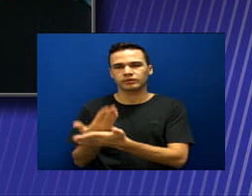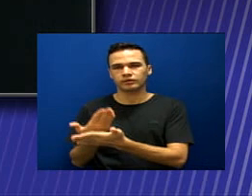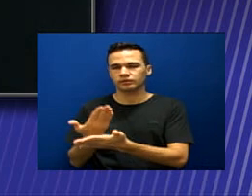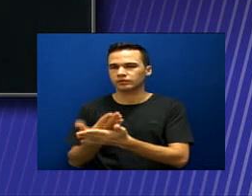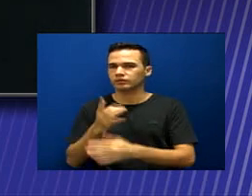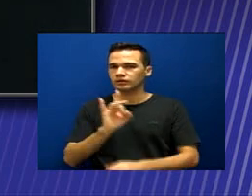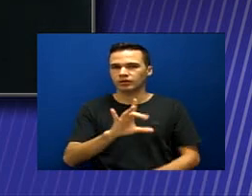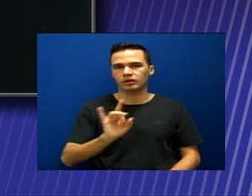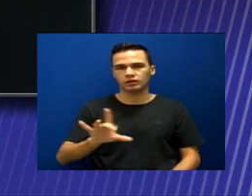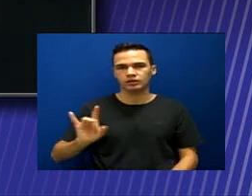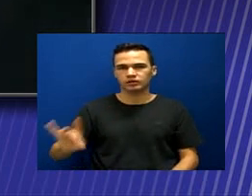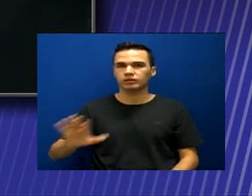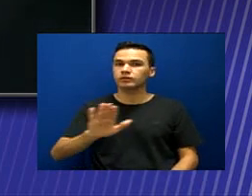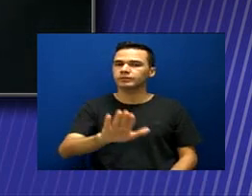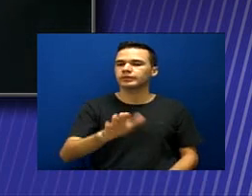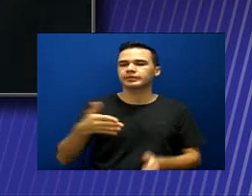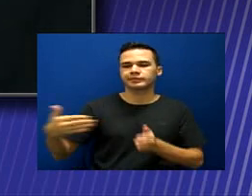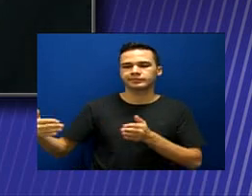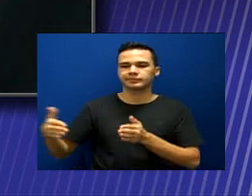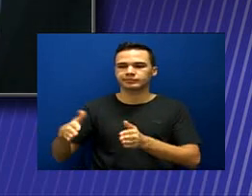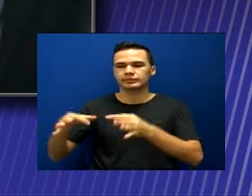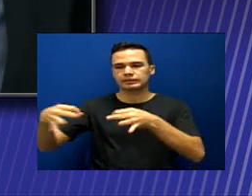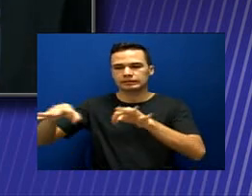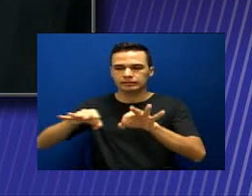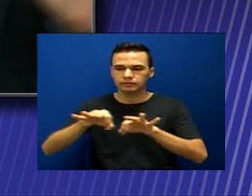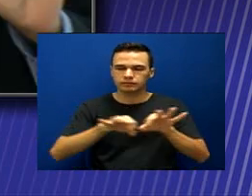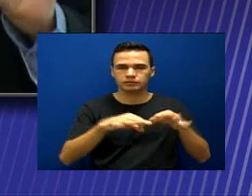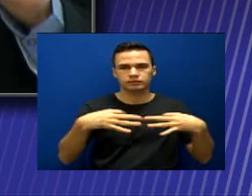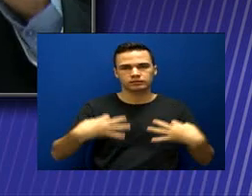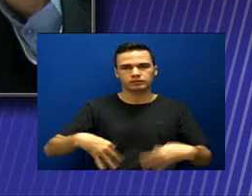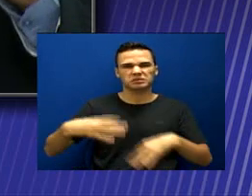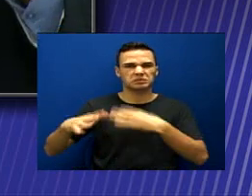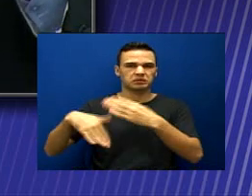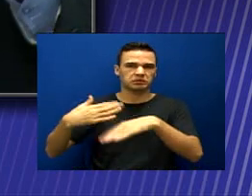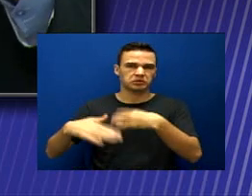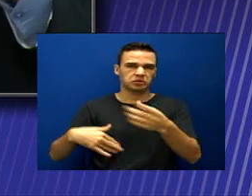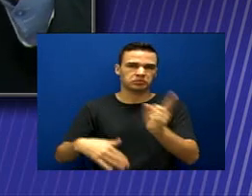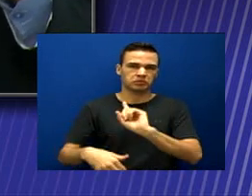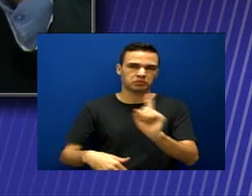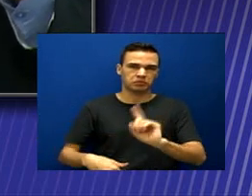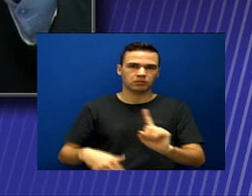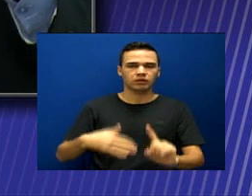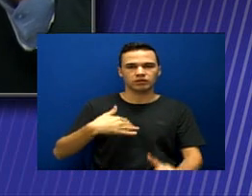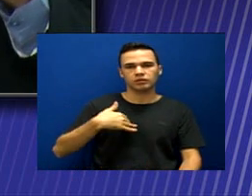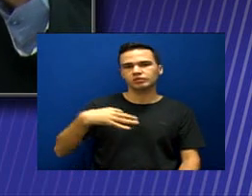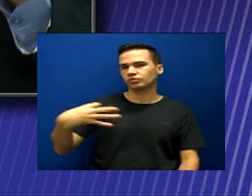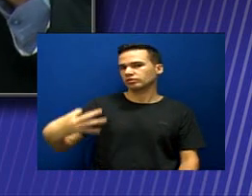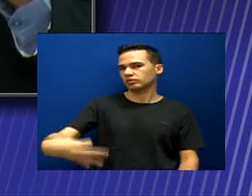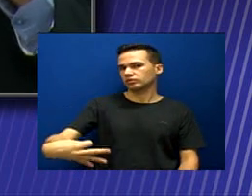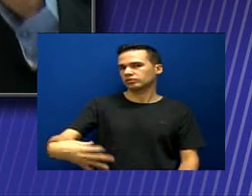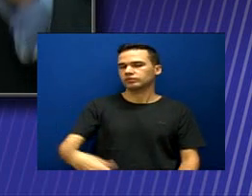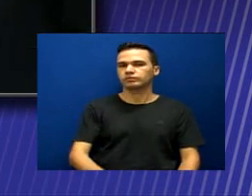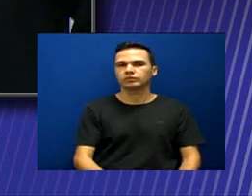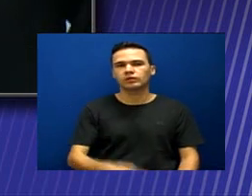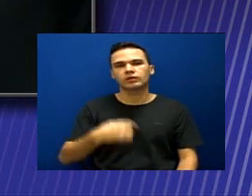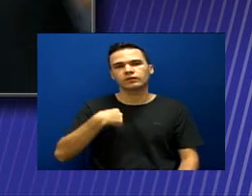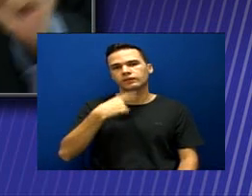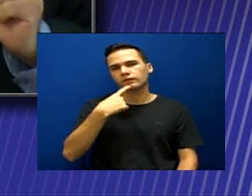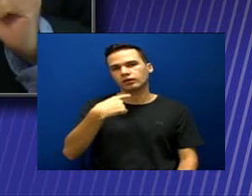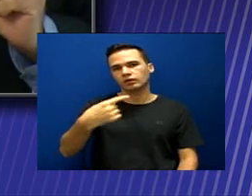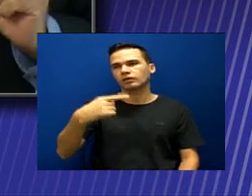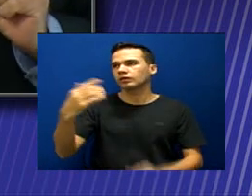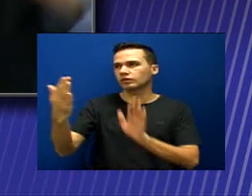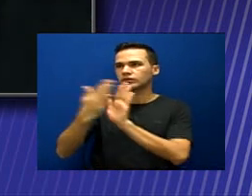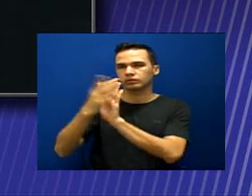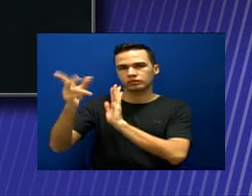as áreas, desde que bem encaminhado. Sem dúvida. Que aquilo não seja um gabinete de emprego. Bem encaminhado. E eu tenho certeza, e falei muito firme com o